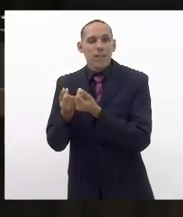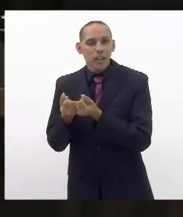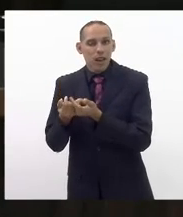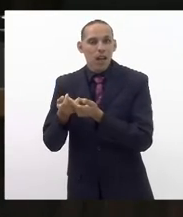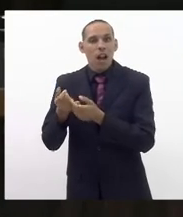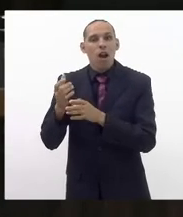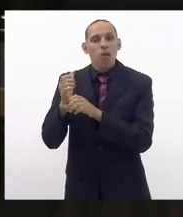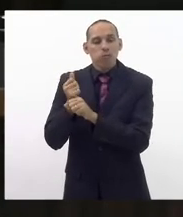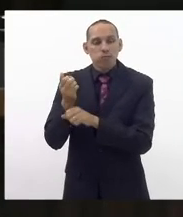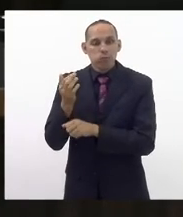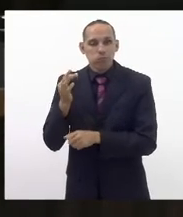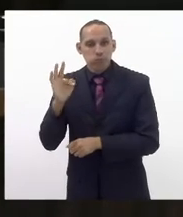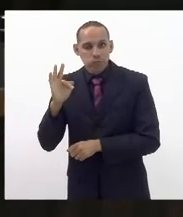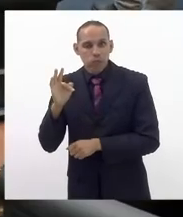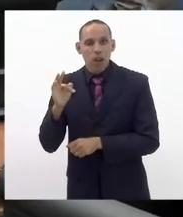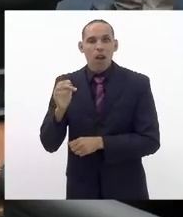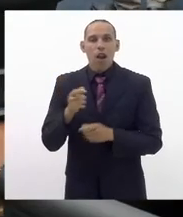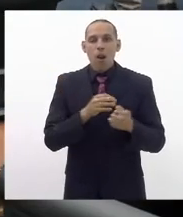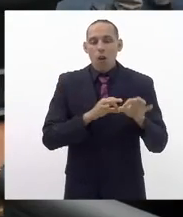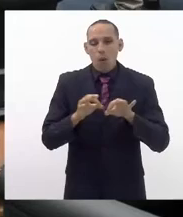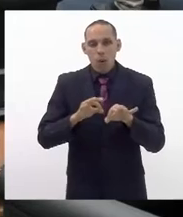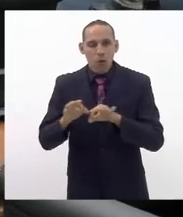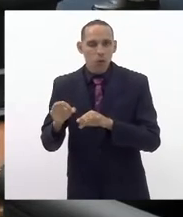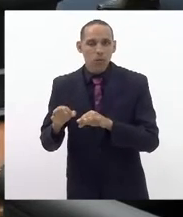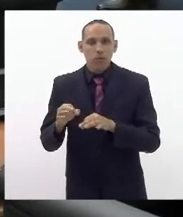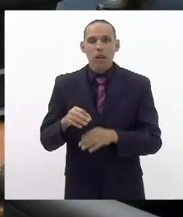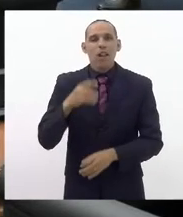Controle, deputado Luiz Paulo.